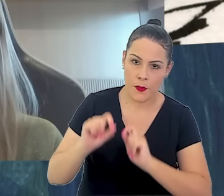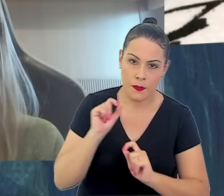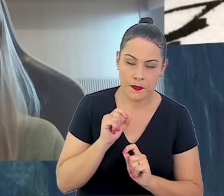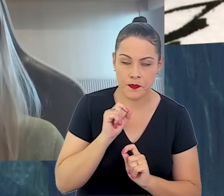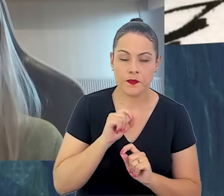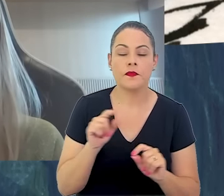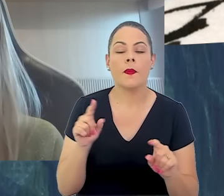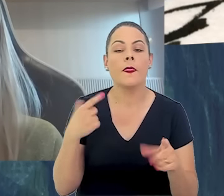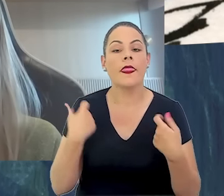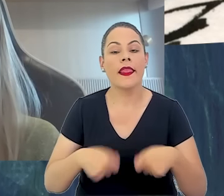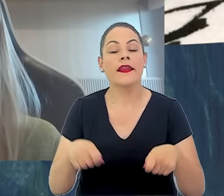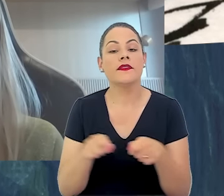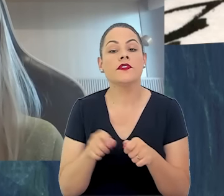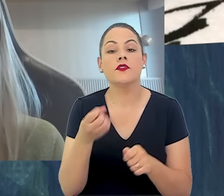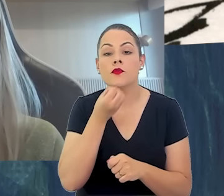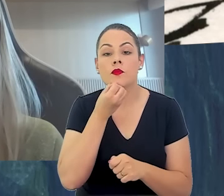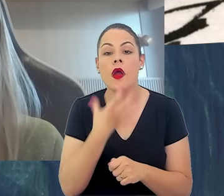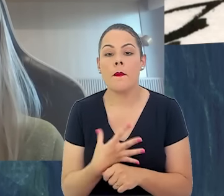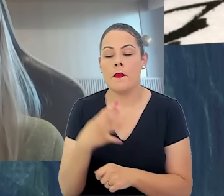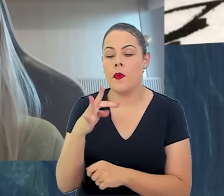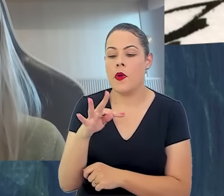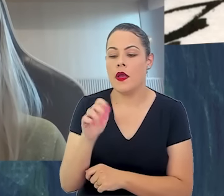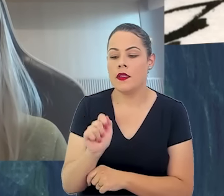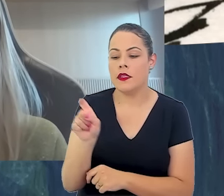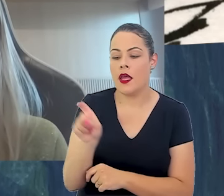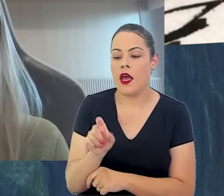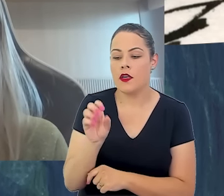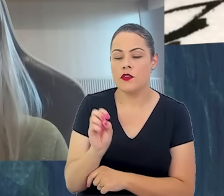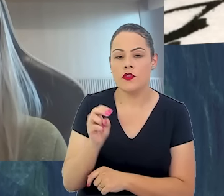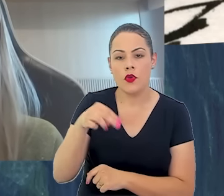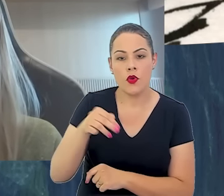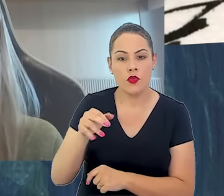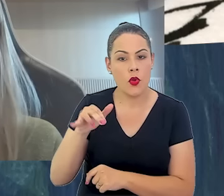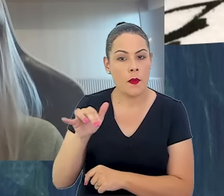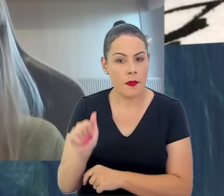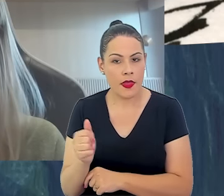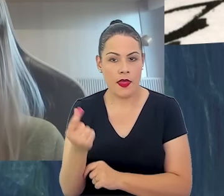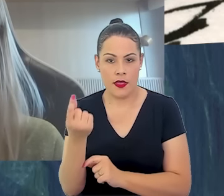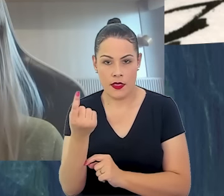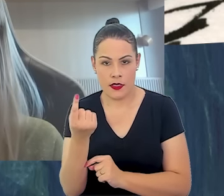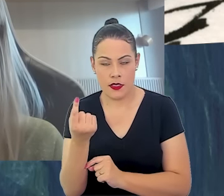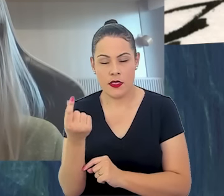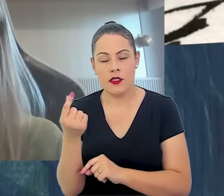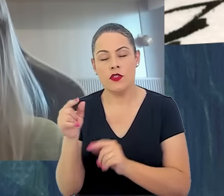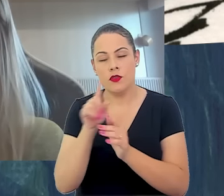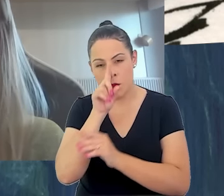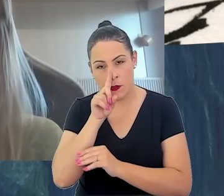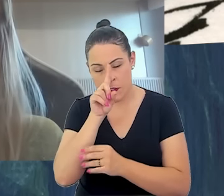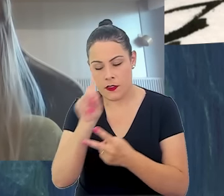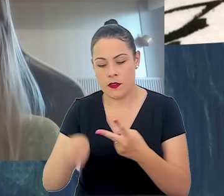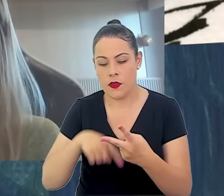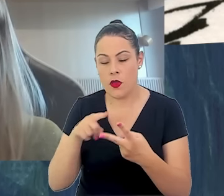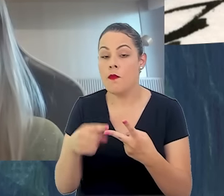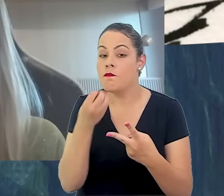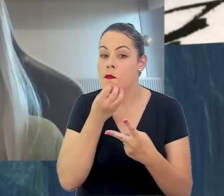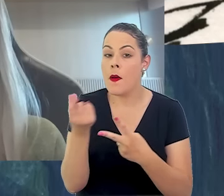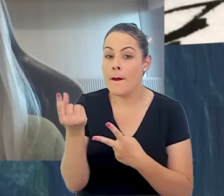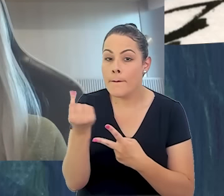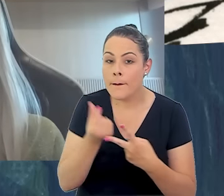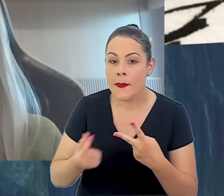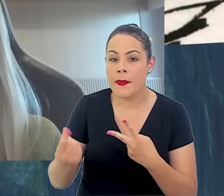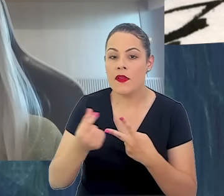obviamente, que se faça uma boa taxonomia desses riscos, uma boa precificação desses riscos